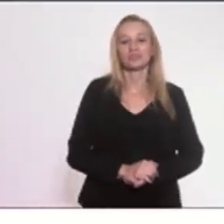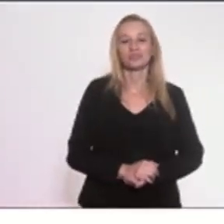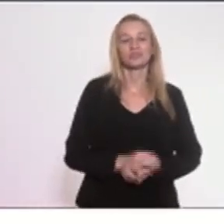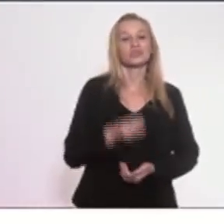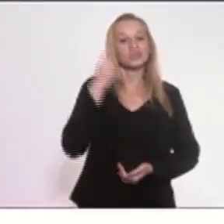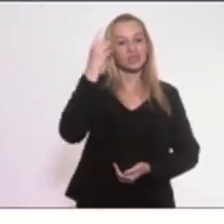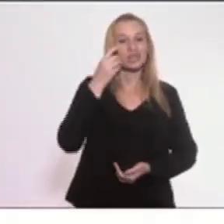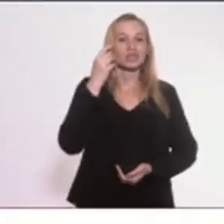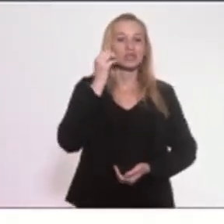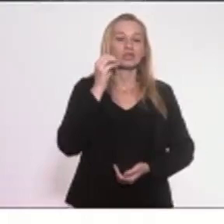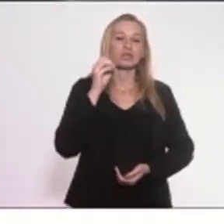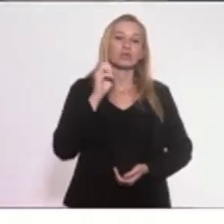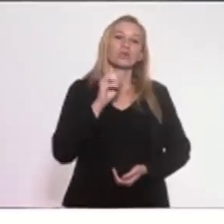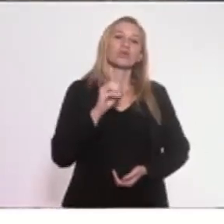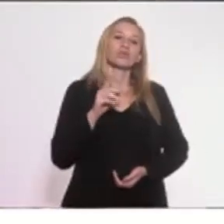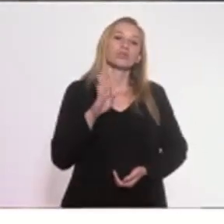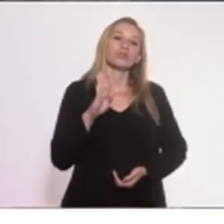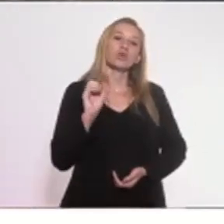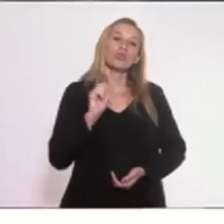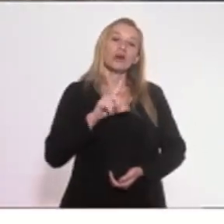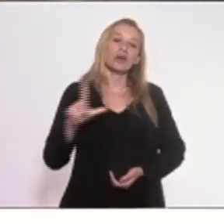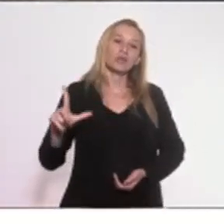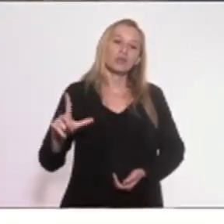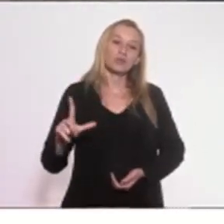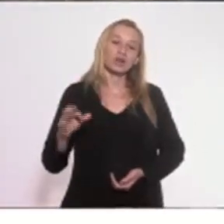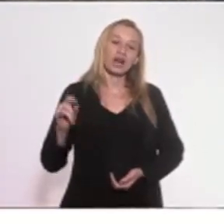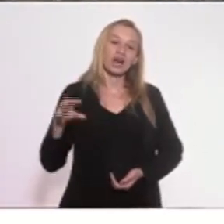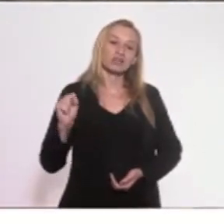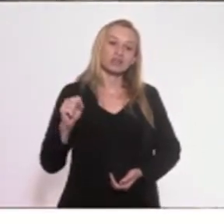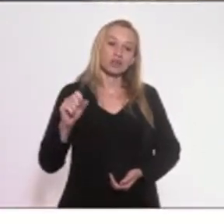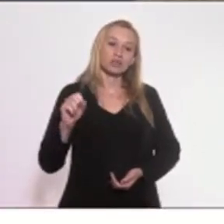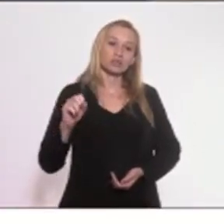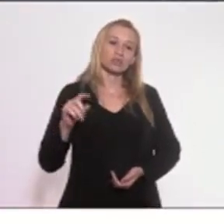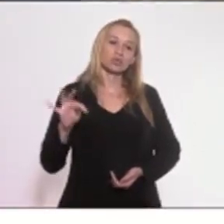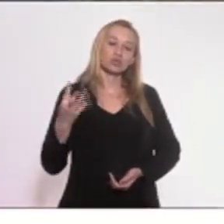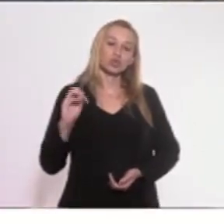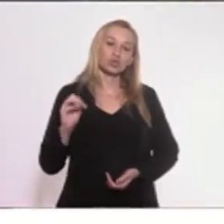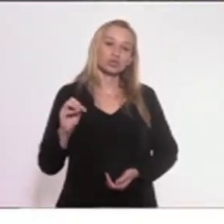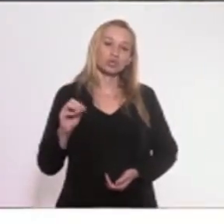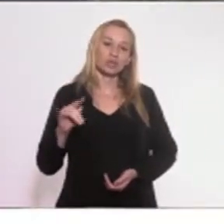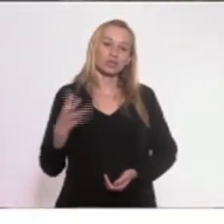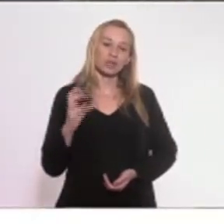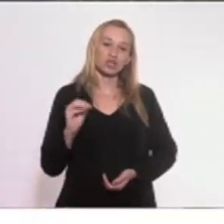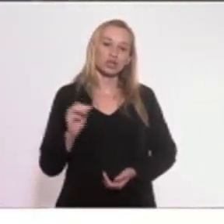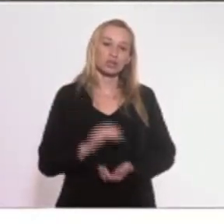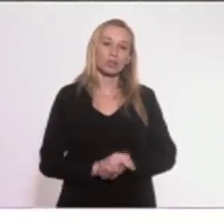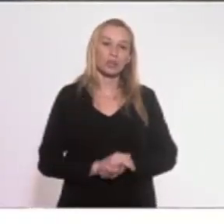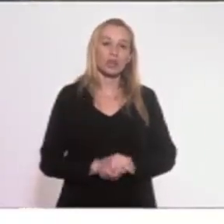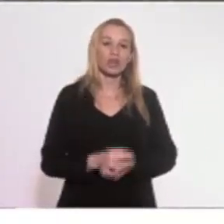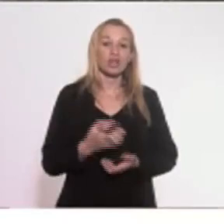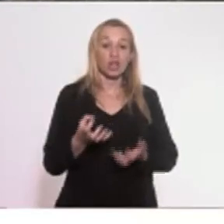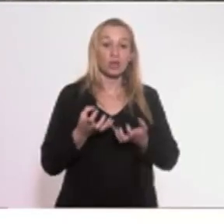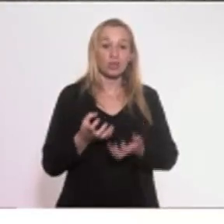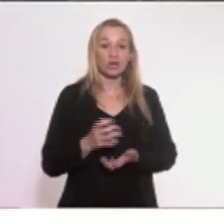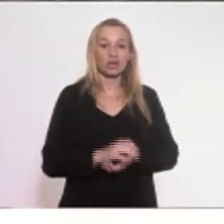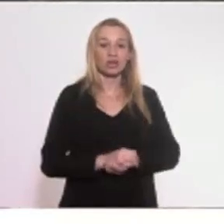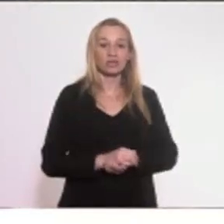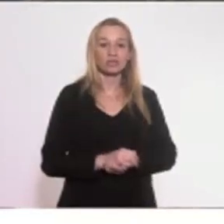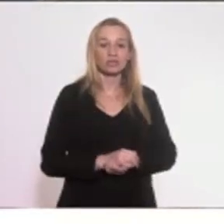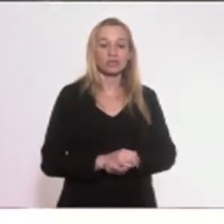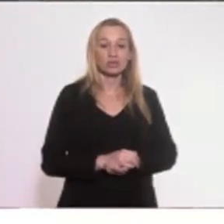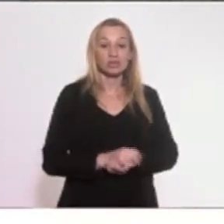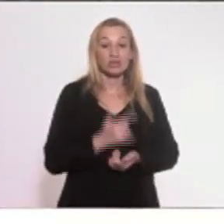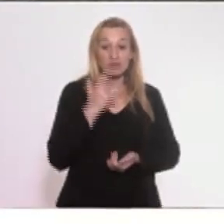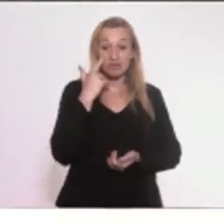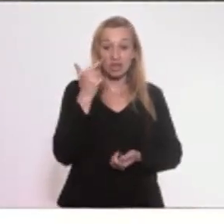Paul Bell, ao deputado Carlos Augusto e ao deputado Márcio Pacheco. Eu estou tentando tão somente construir